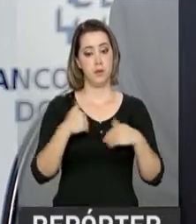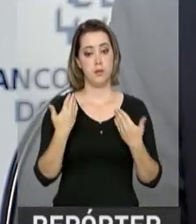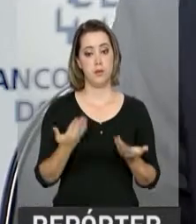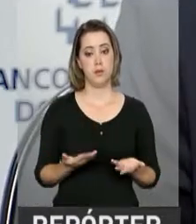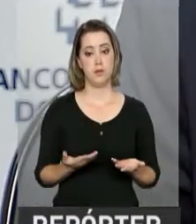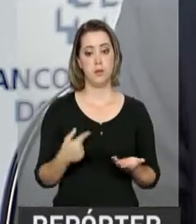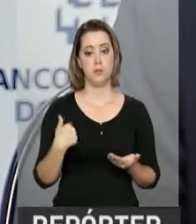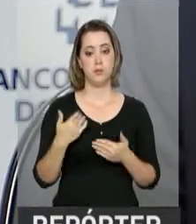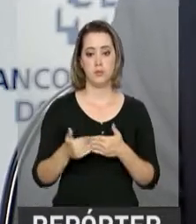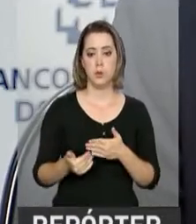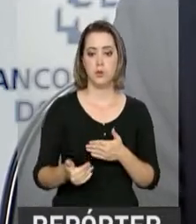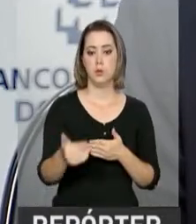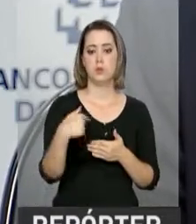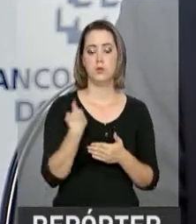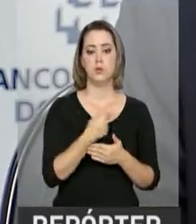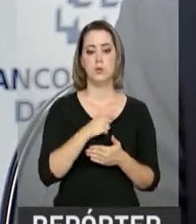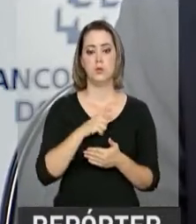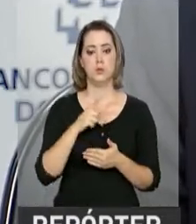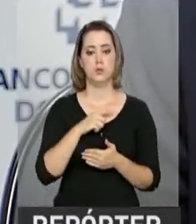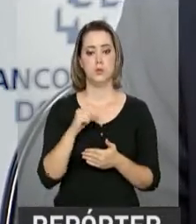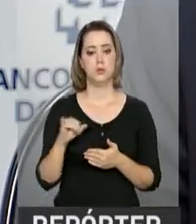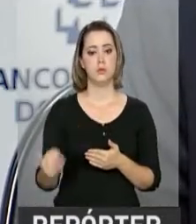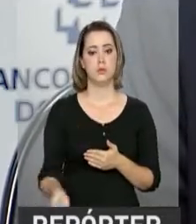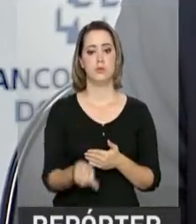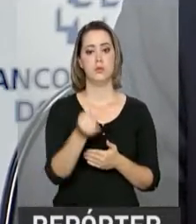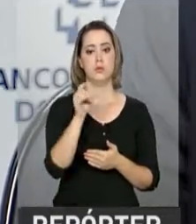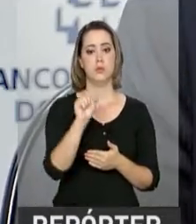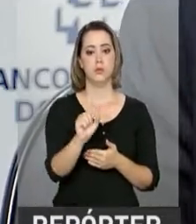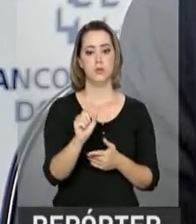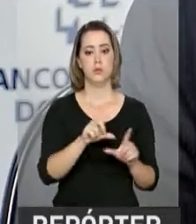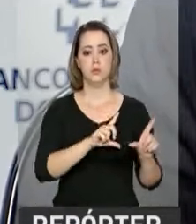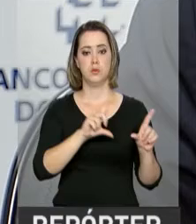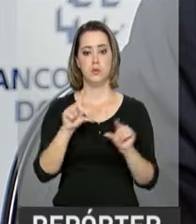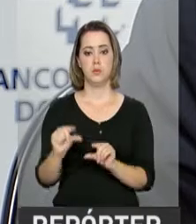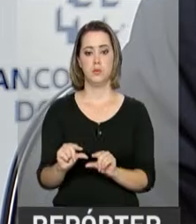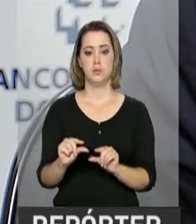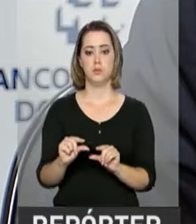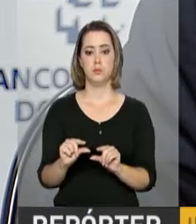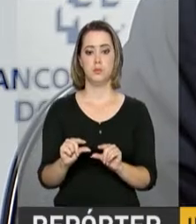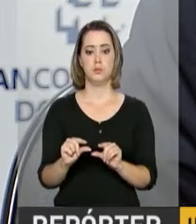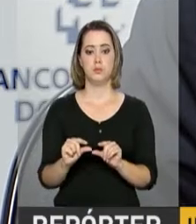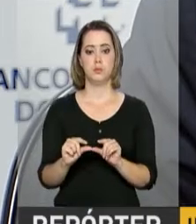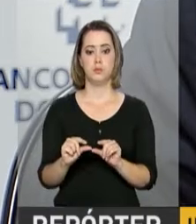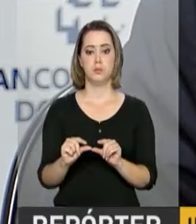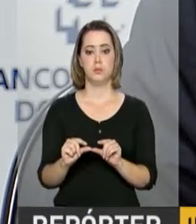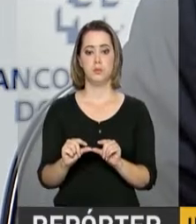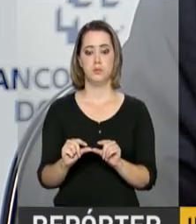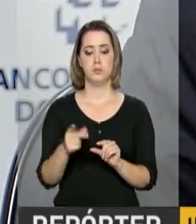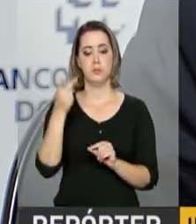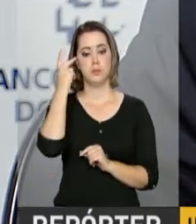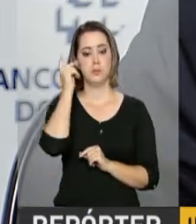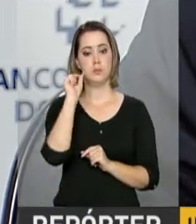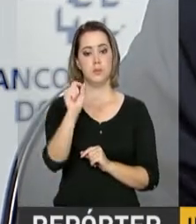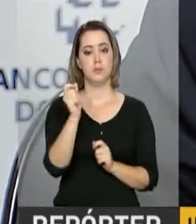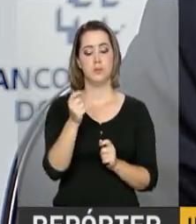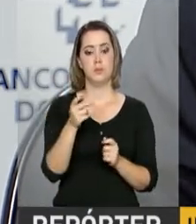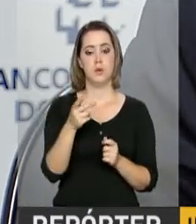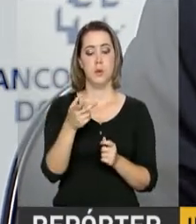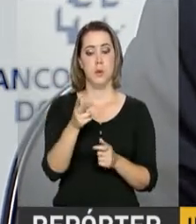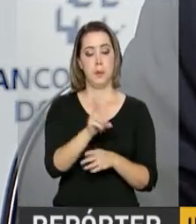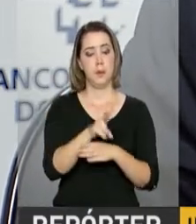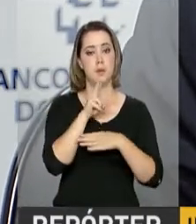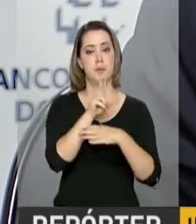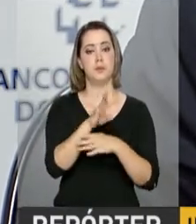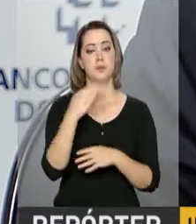ao longo do tempo nós vamos ter uma taxa de juros menor para os empréstimos do bm